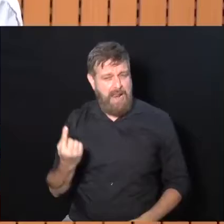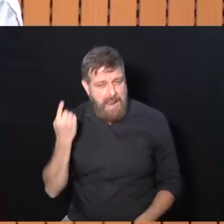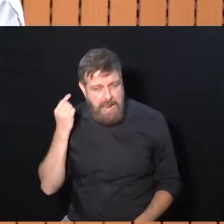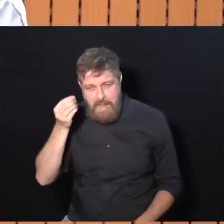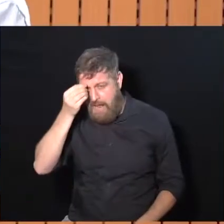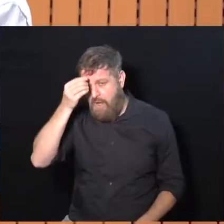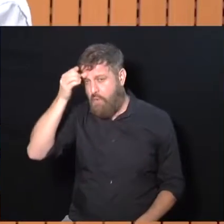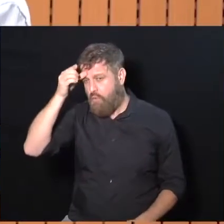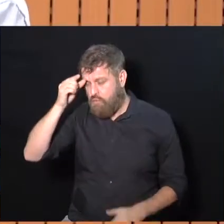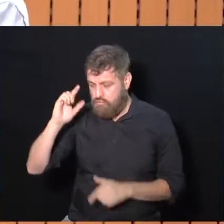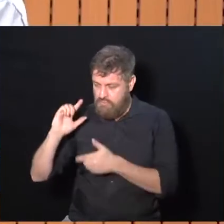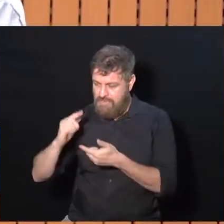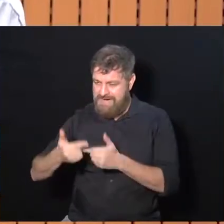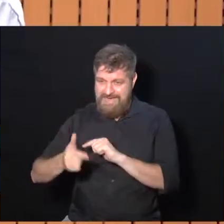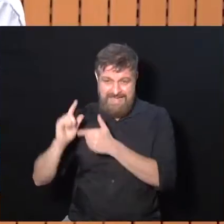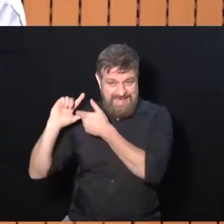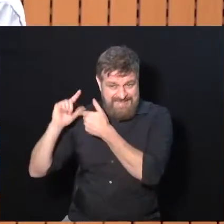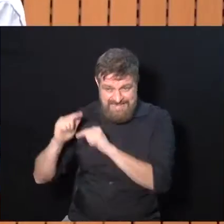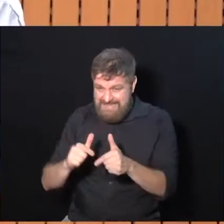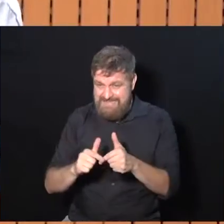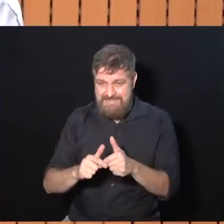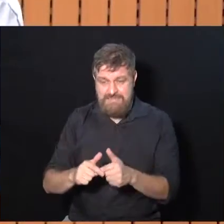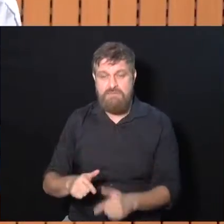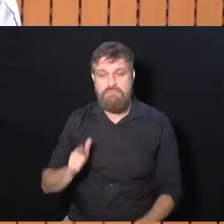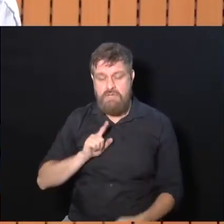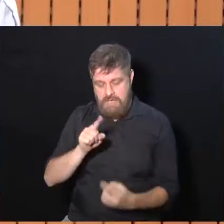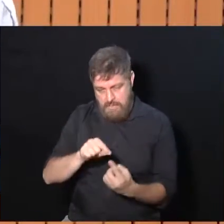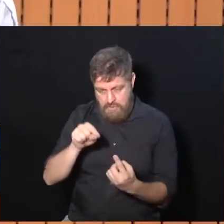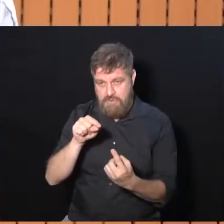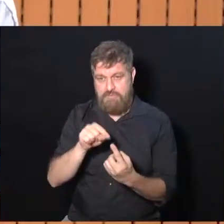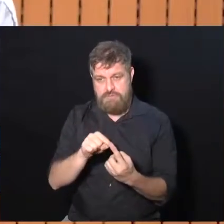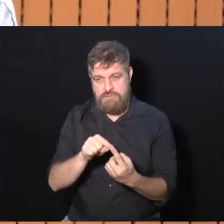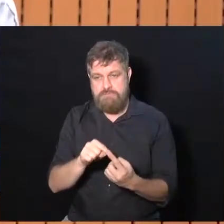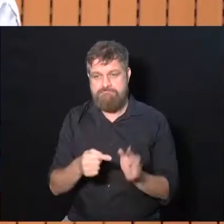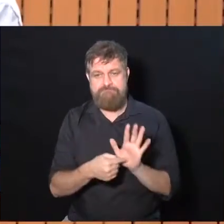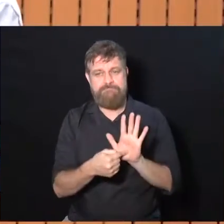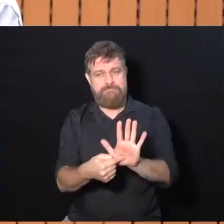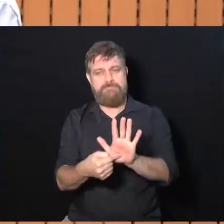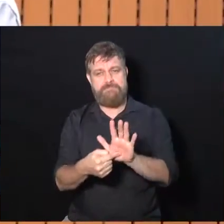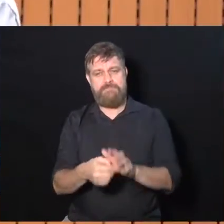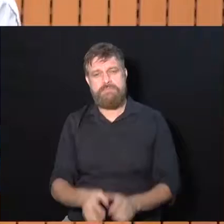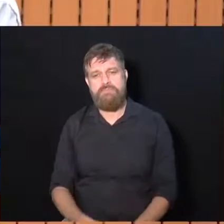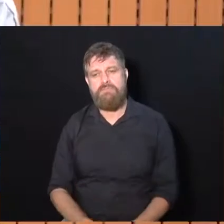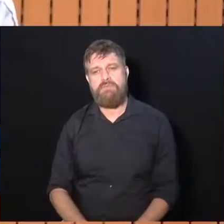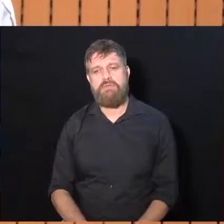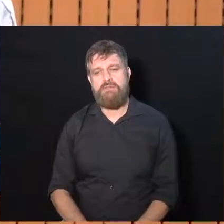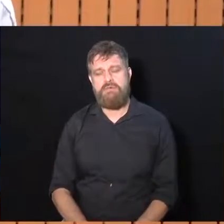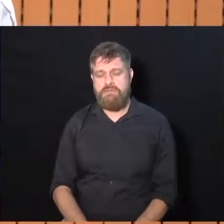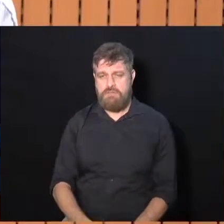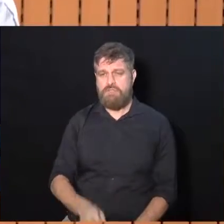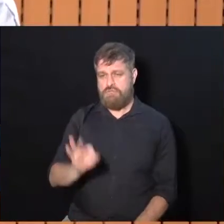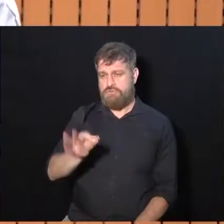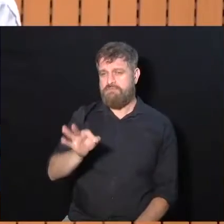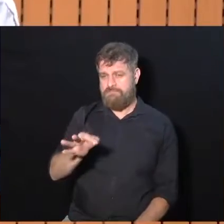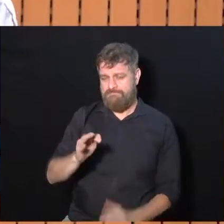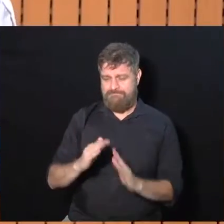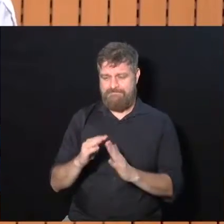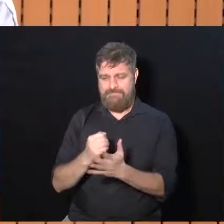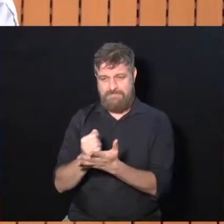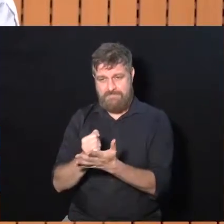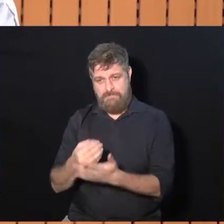essas tradições que estão ficando esquecidas, é um dos objetivos que está apontado ali e que, obviamente, a Farmácia